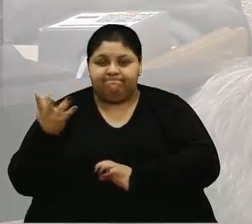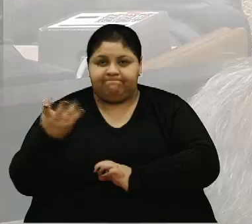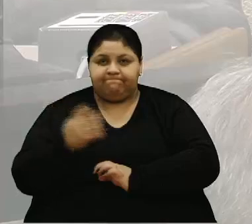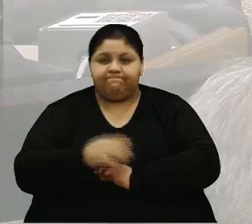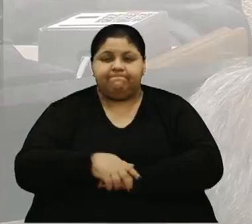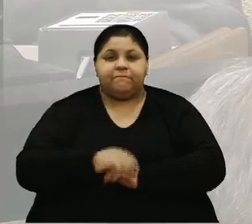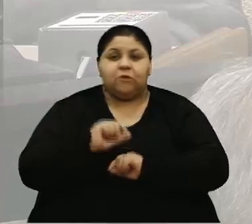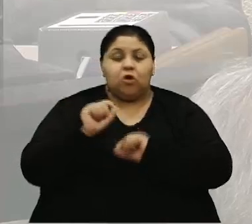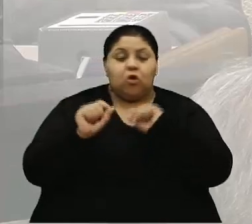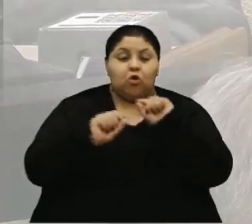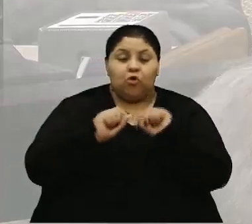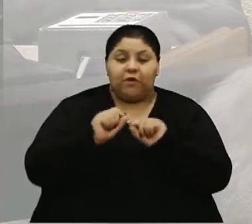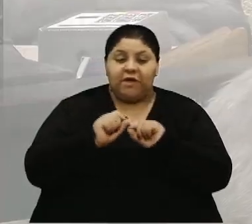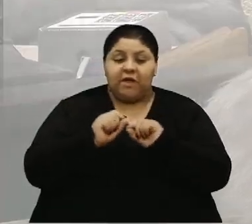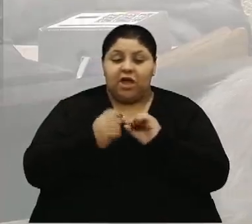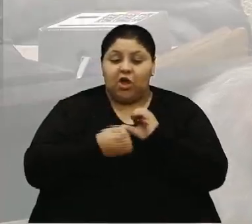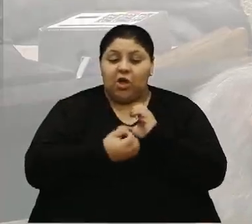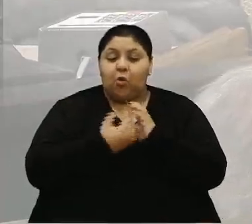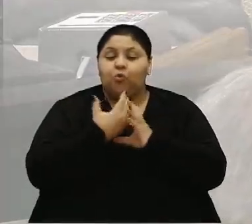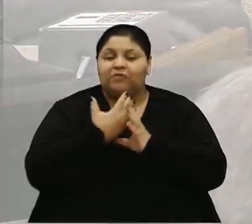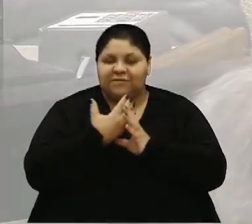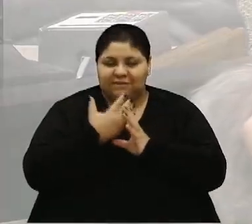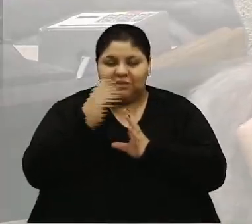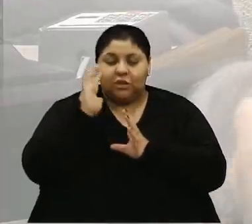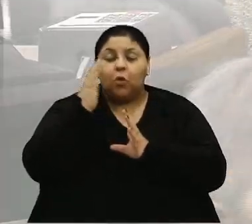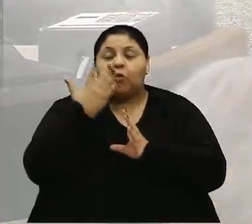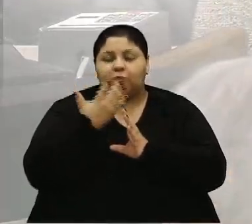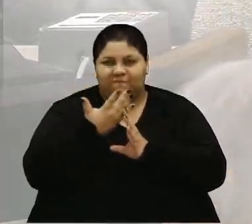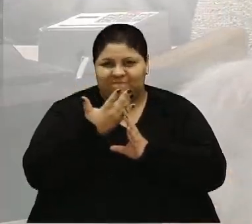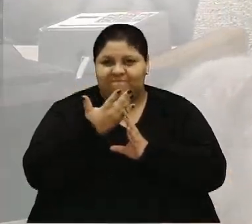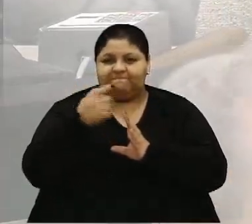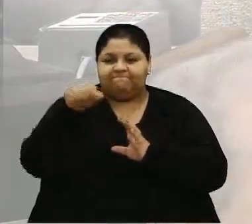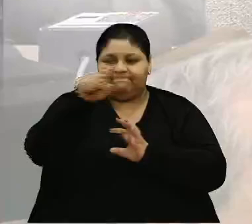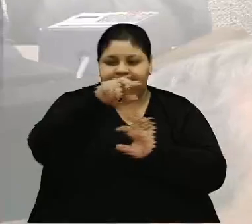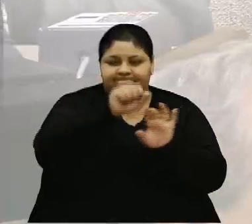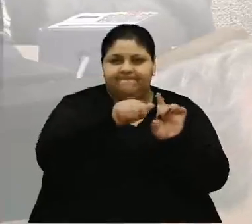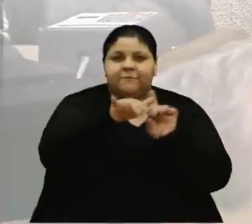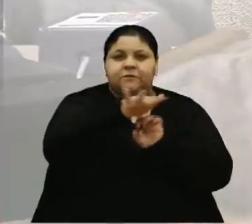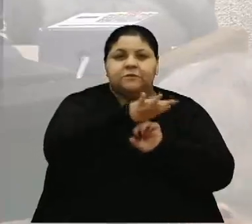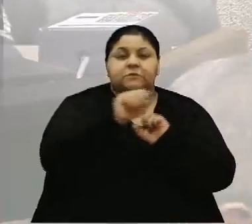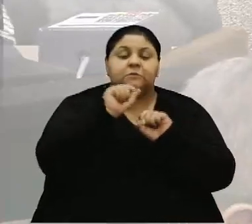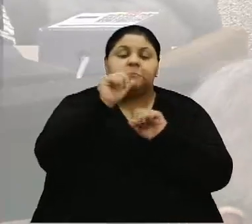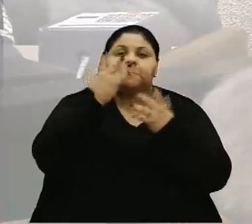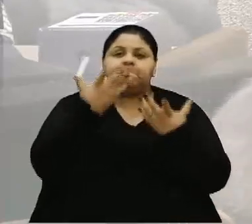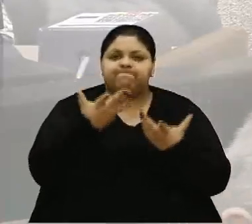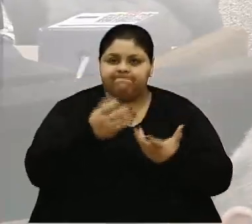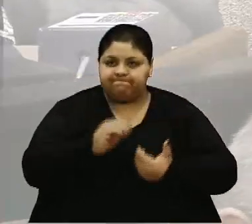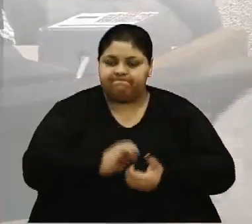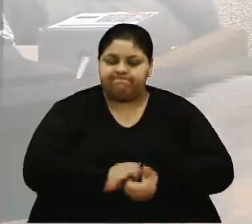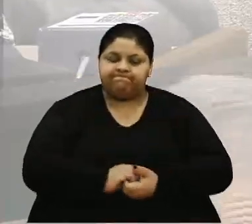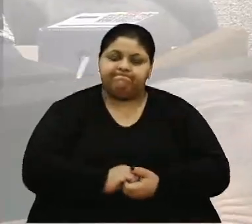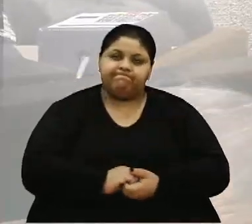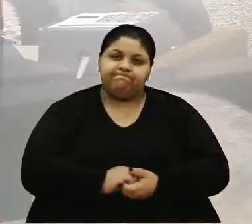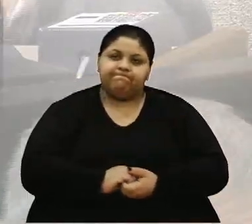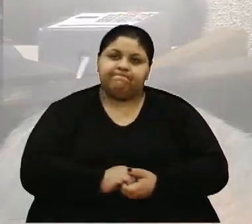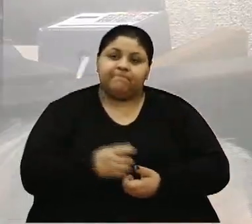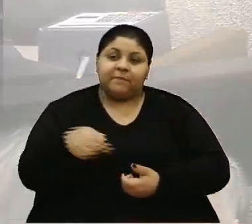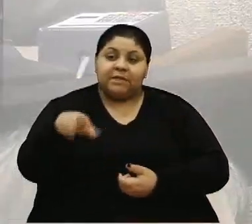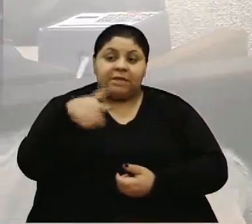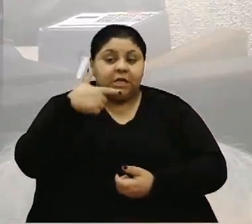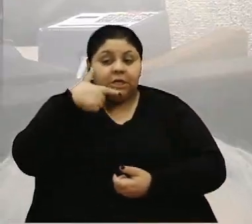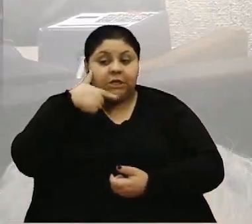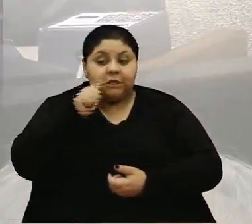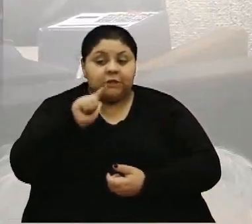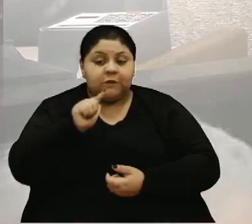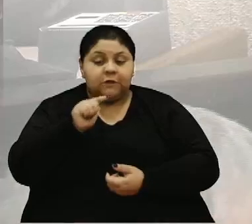O que isso tem gerado, de fato, a nossa sociedade. E aí a gente consegue